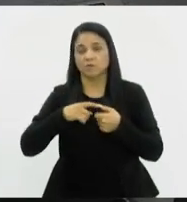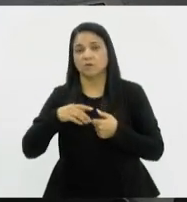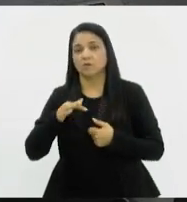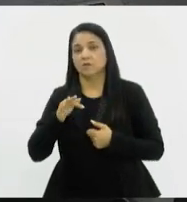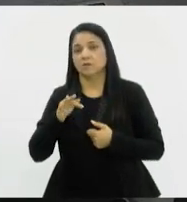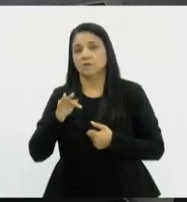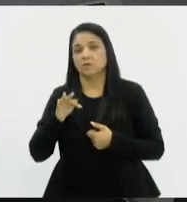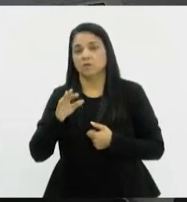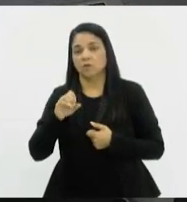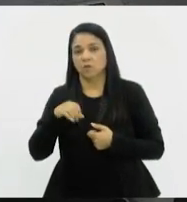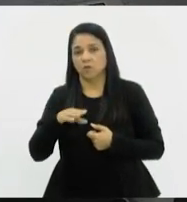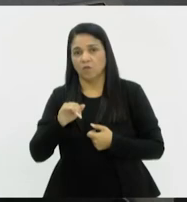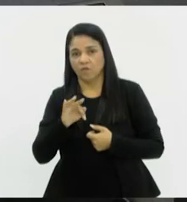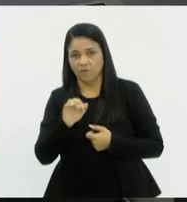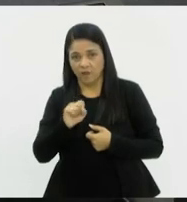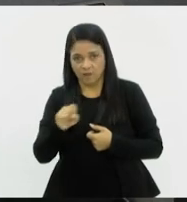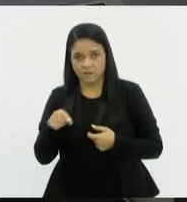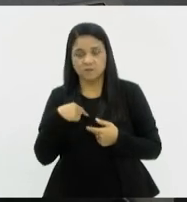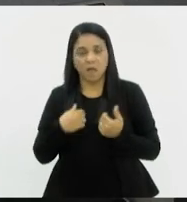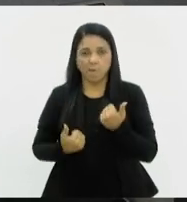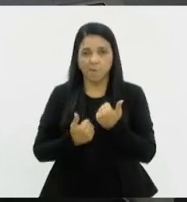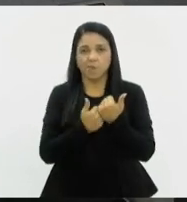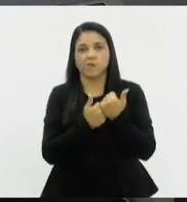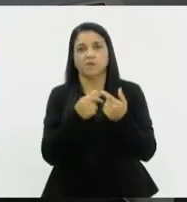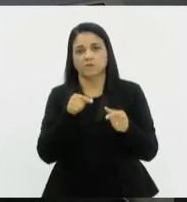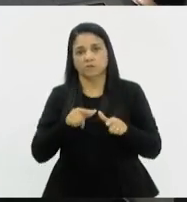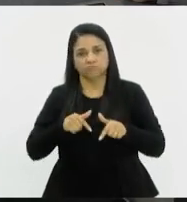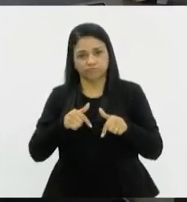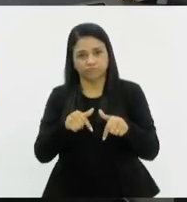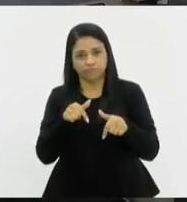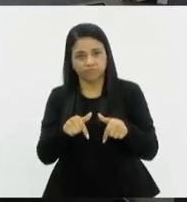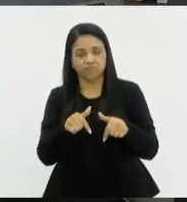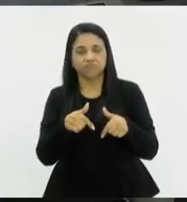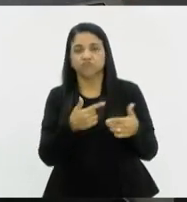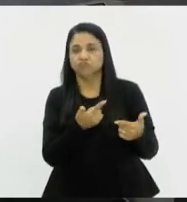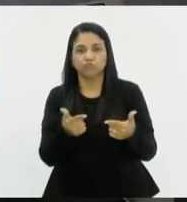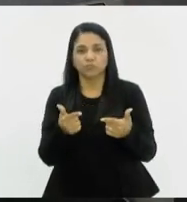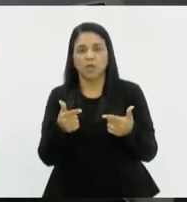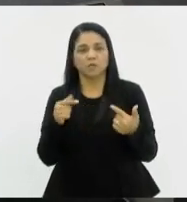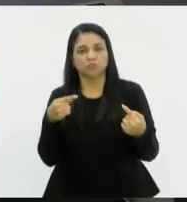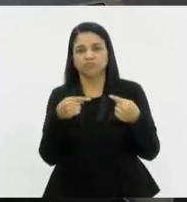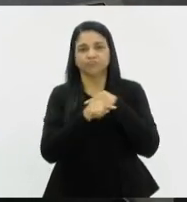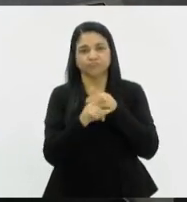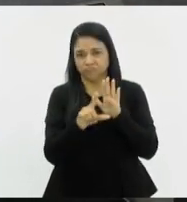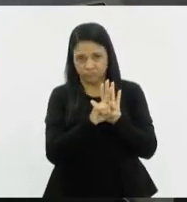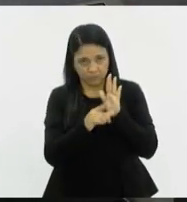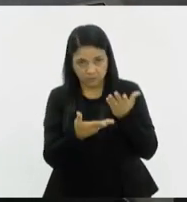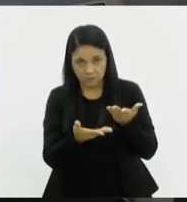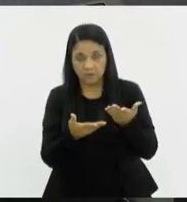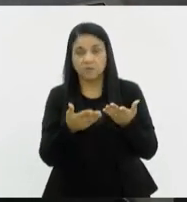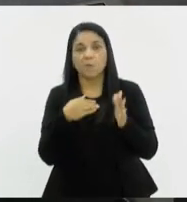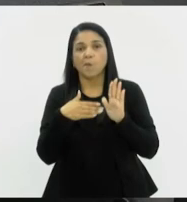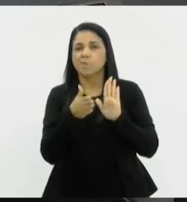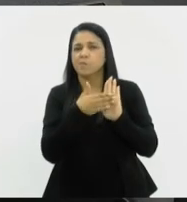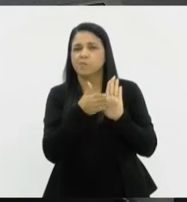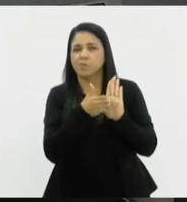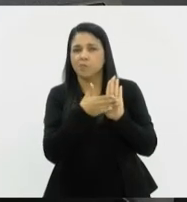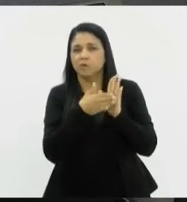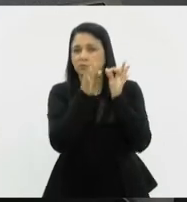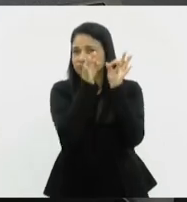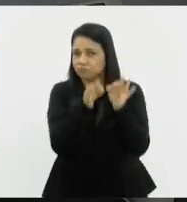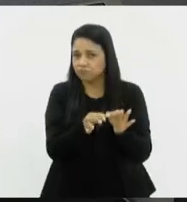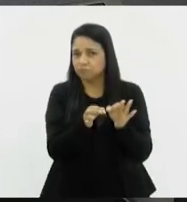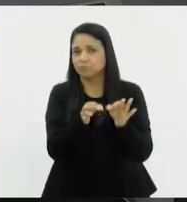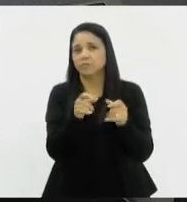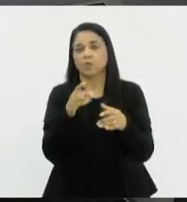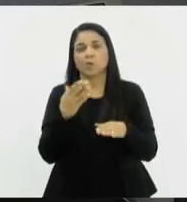a medida, né? Não tem nenhum vício de legalidade, e é uma proposta justa, porque